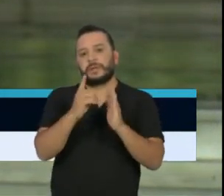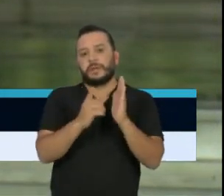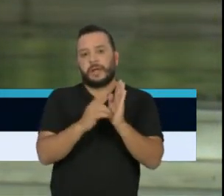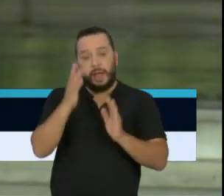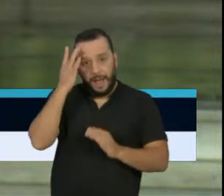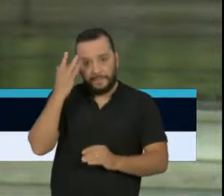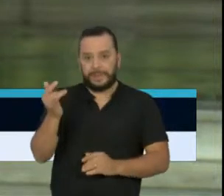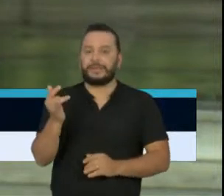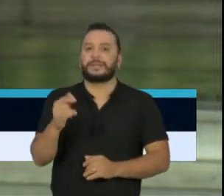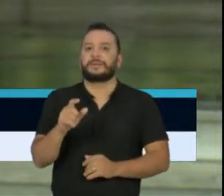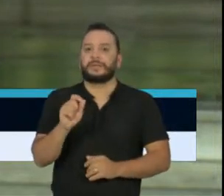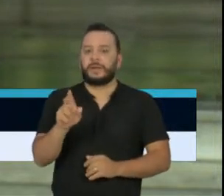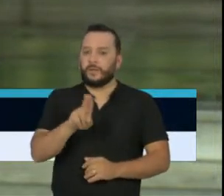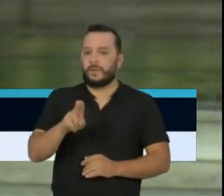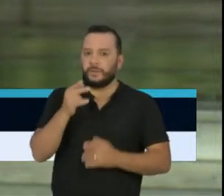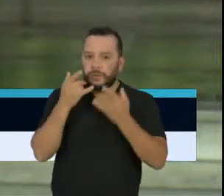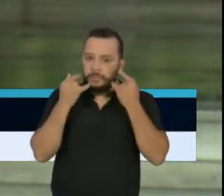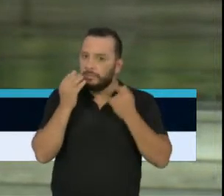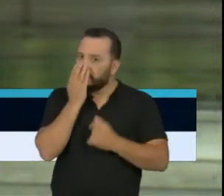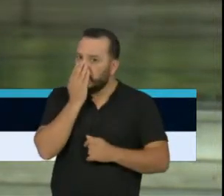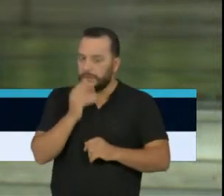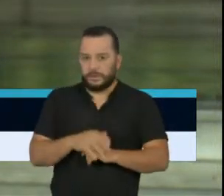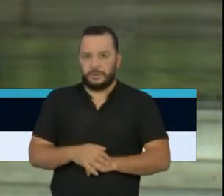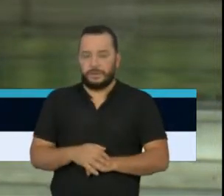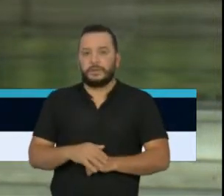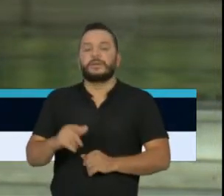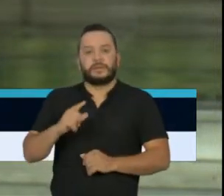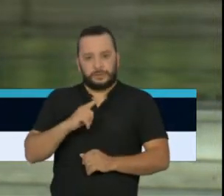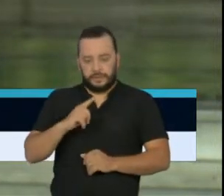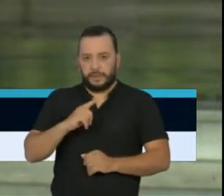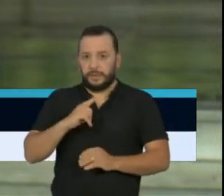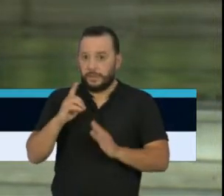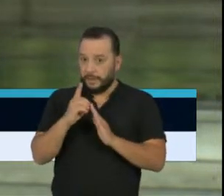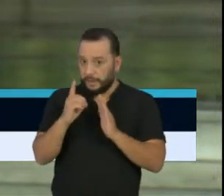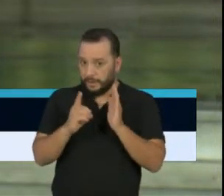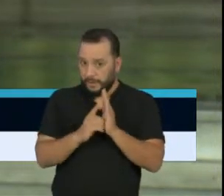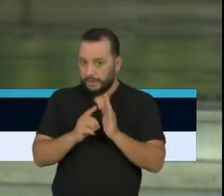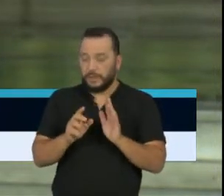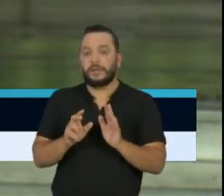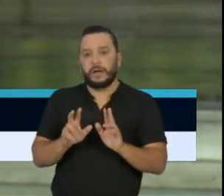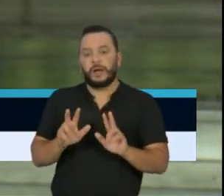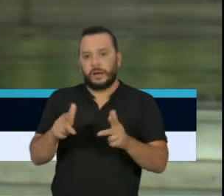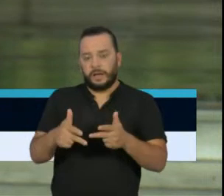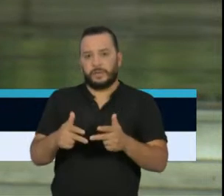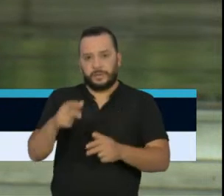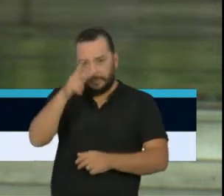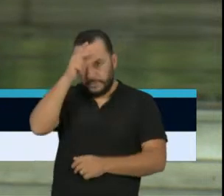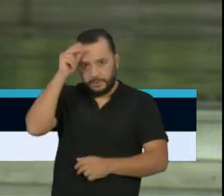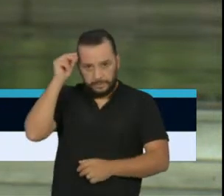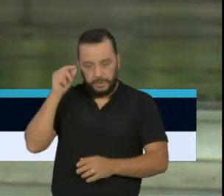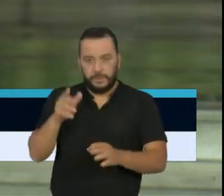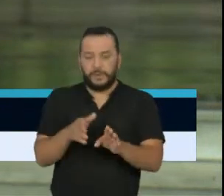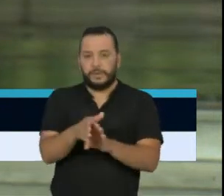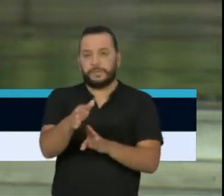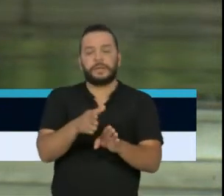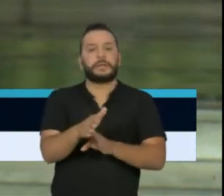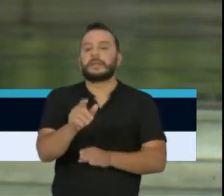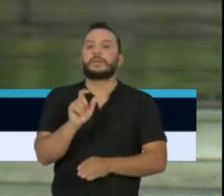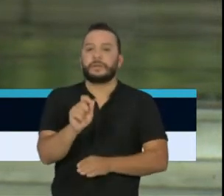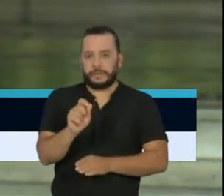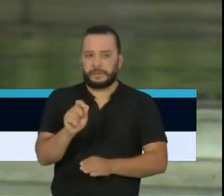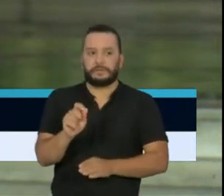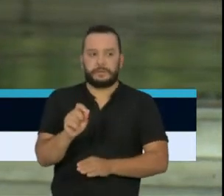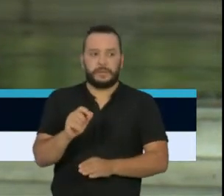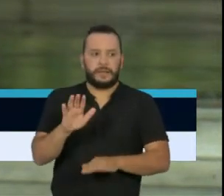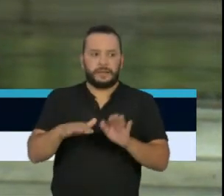amanhã sobre o uso de máscara, já existe o decreto municipal, também com uma recomendação, e a gente vê